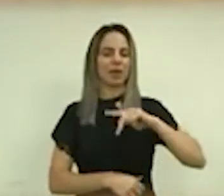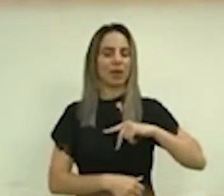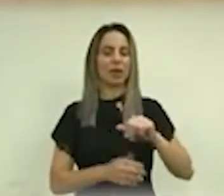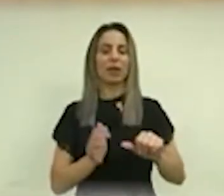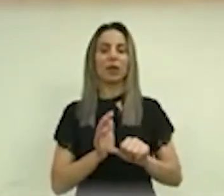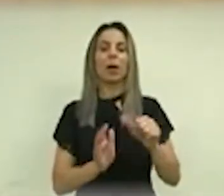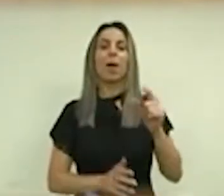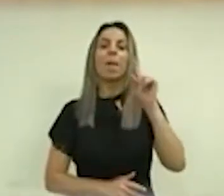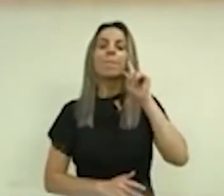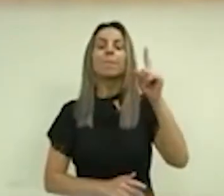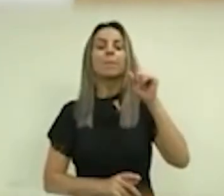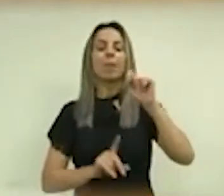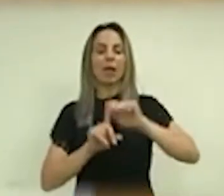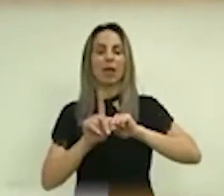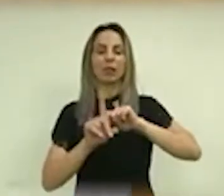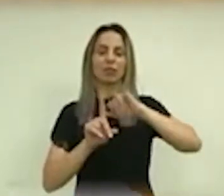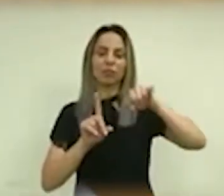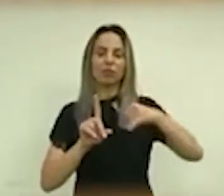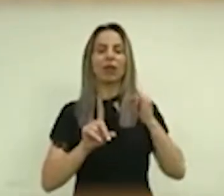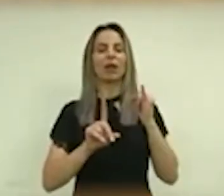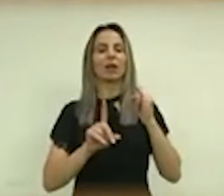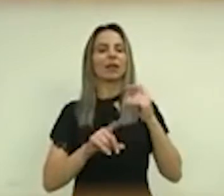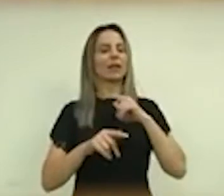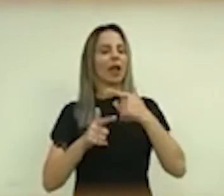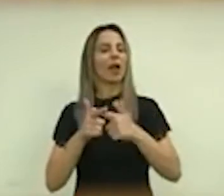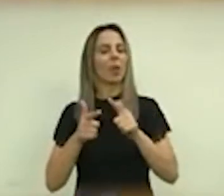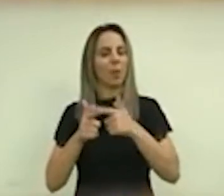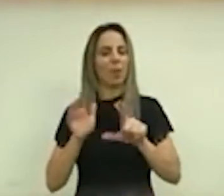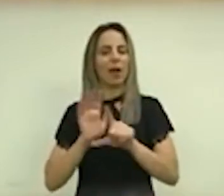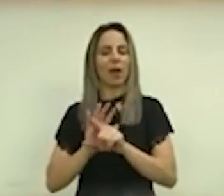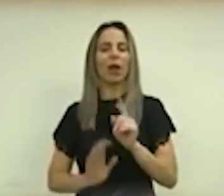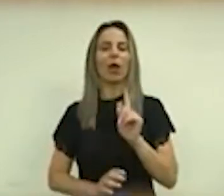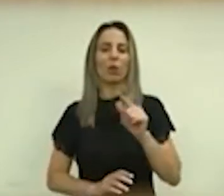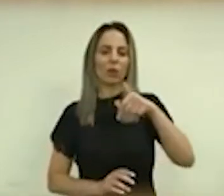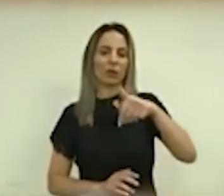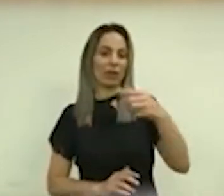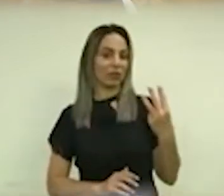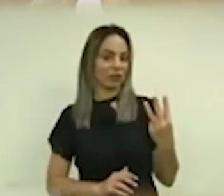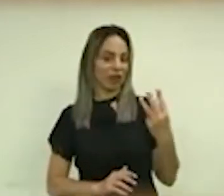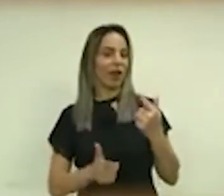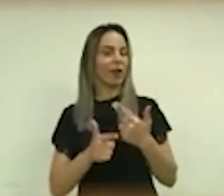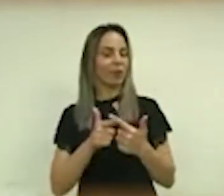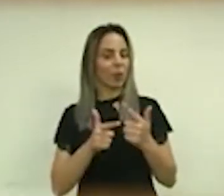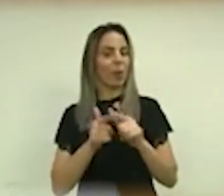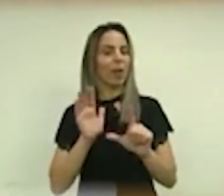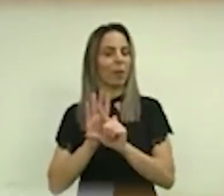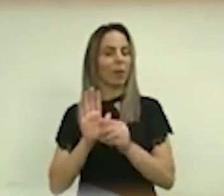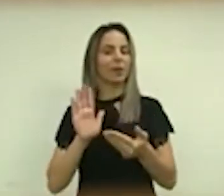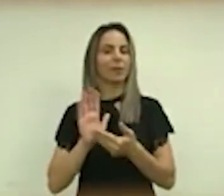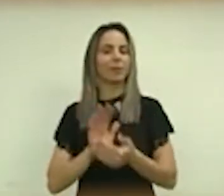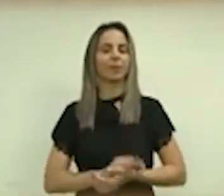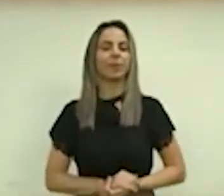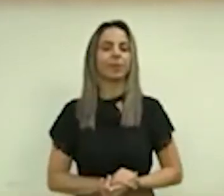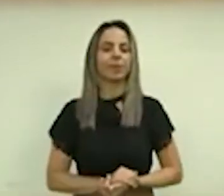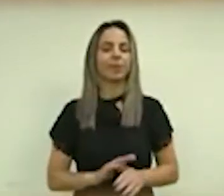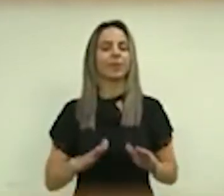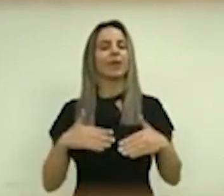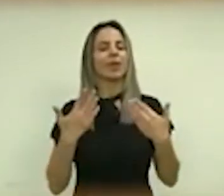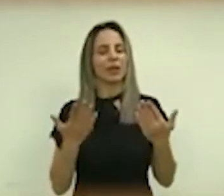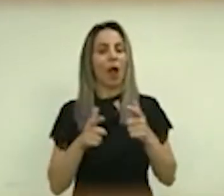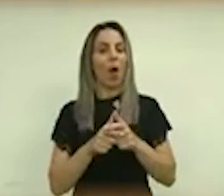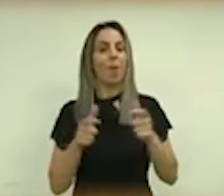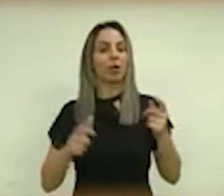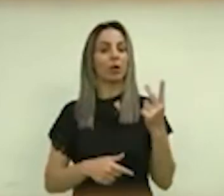janeiro, a gente tinha esse problema da Lei 173, né? Então aumentou